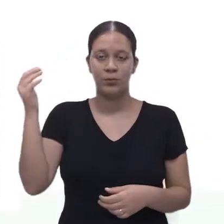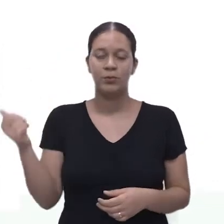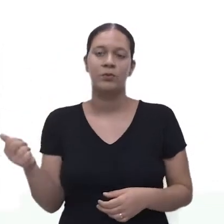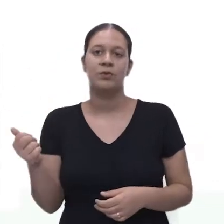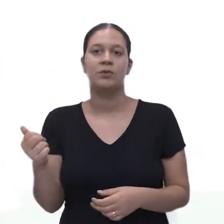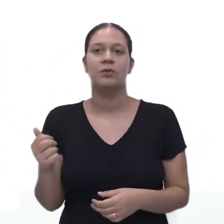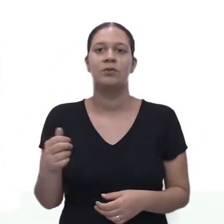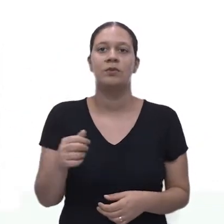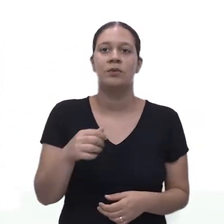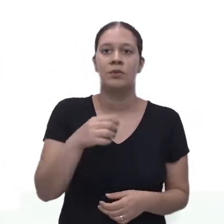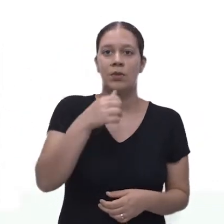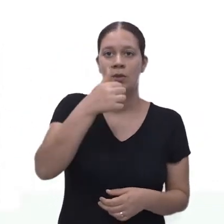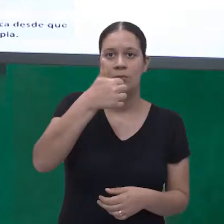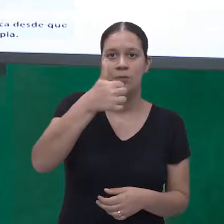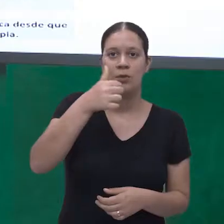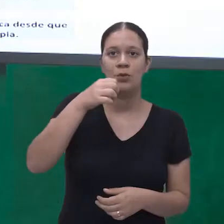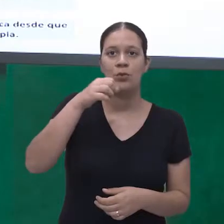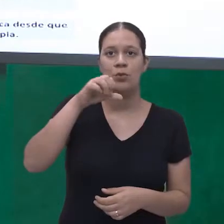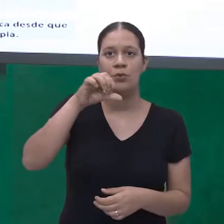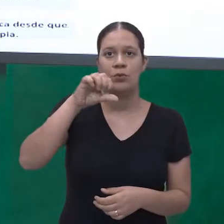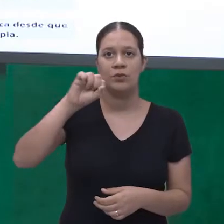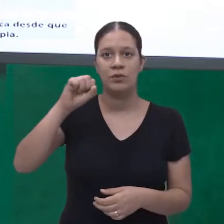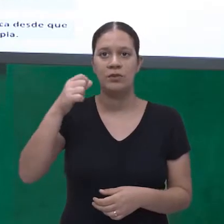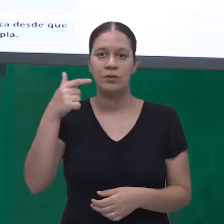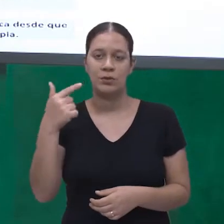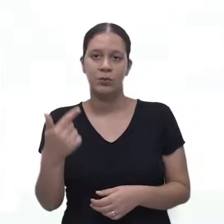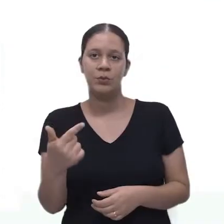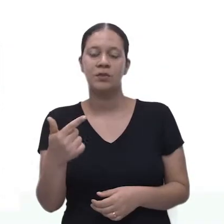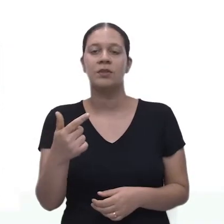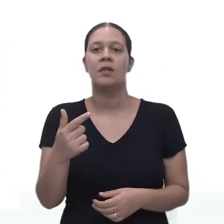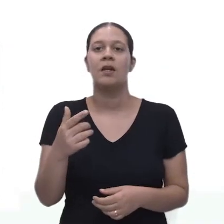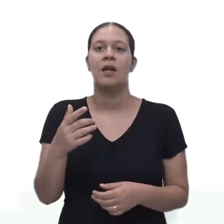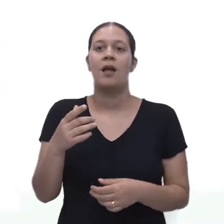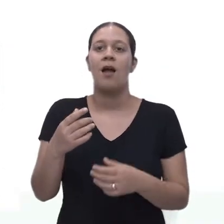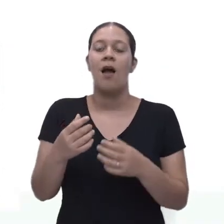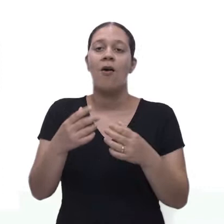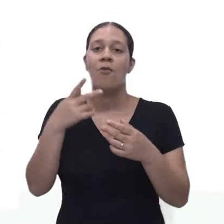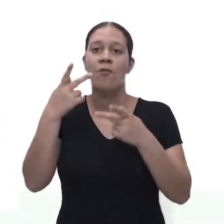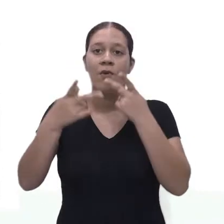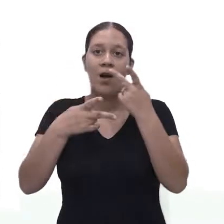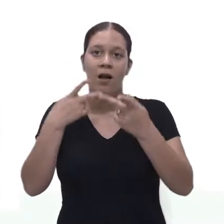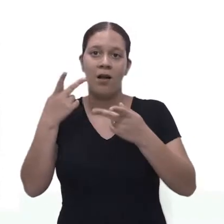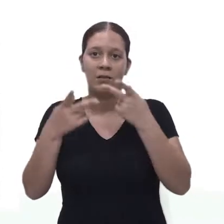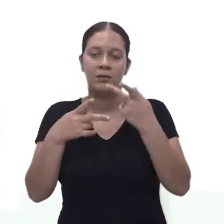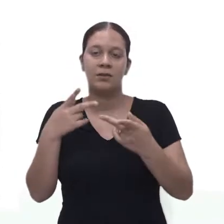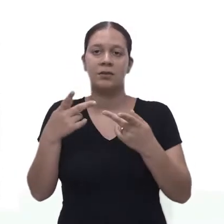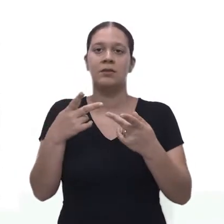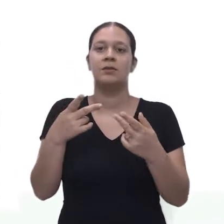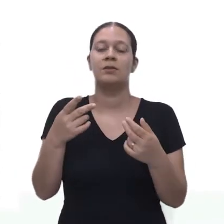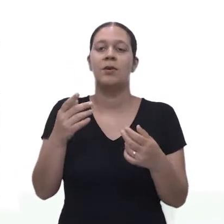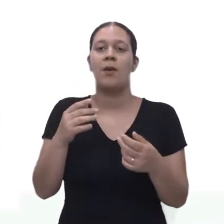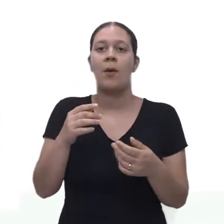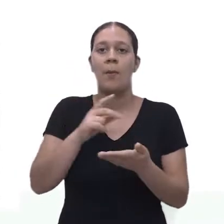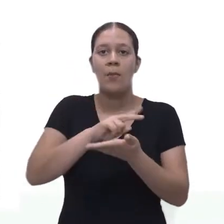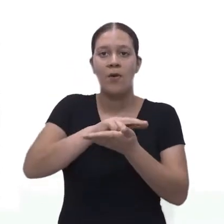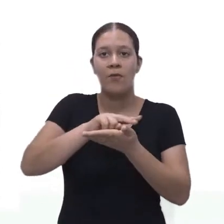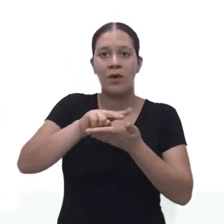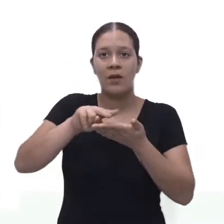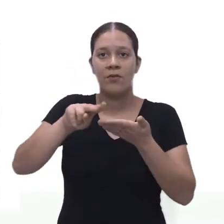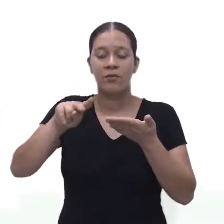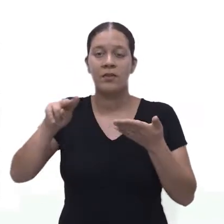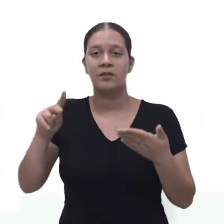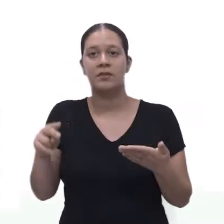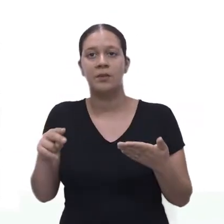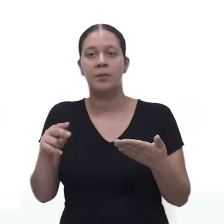entre 1802 e 1850, então bem antiga, né? Afirma que para uma dada reação, a variação de